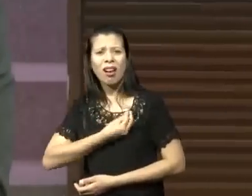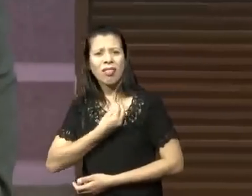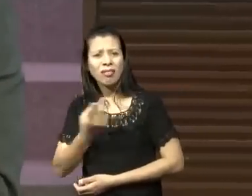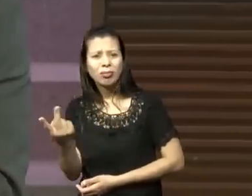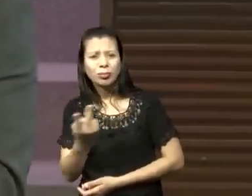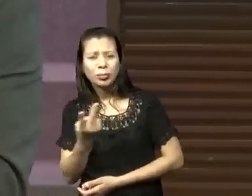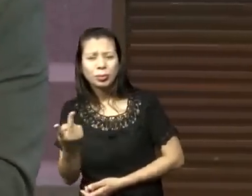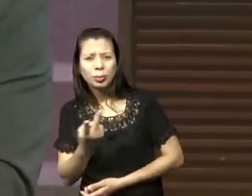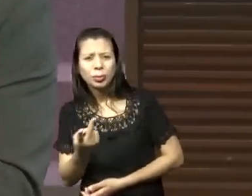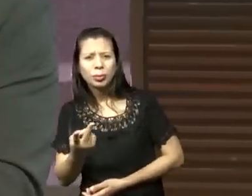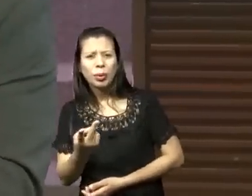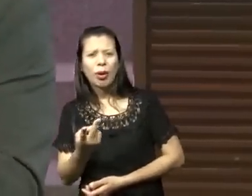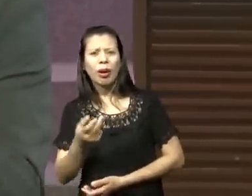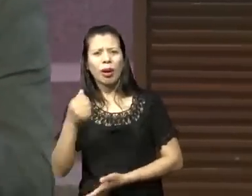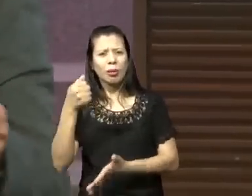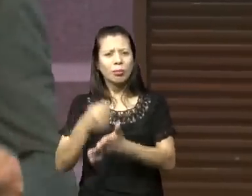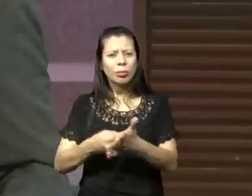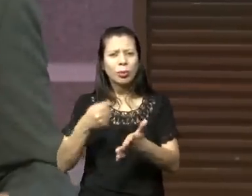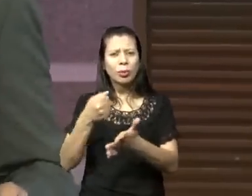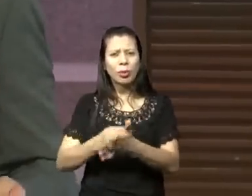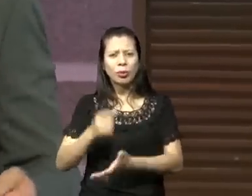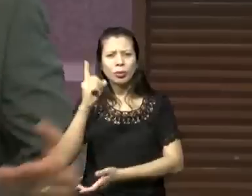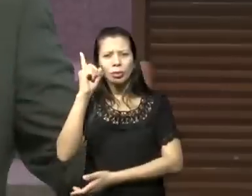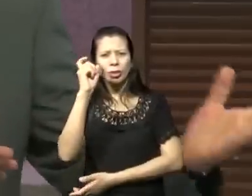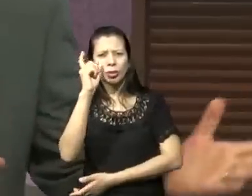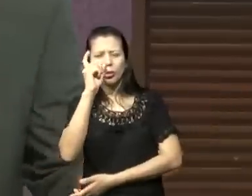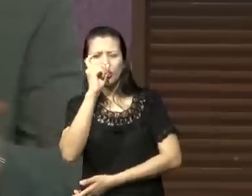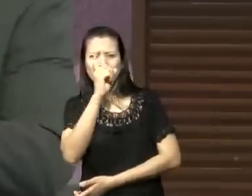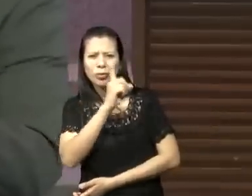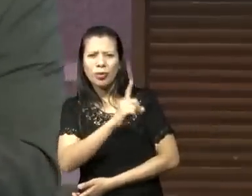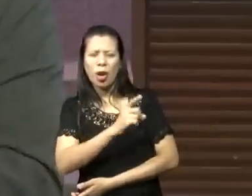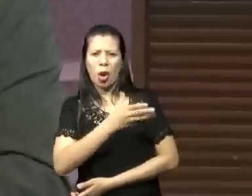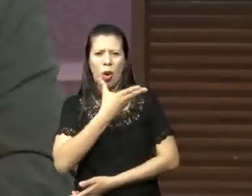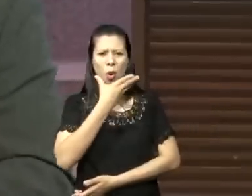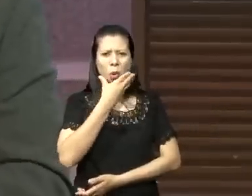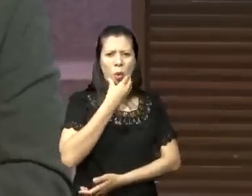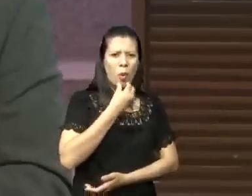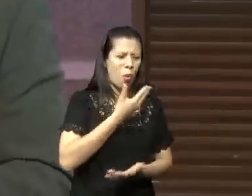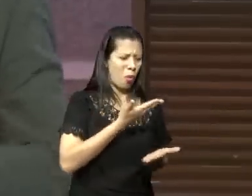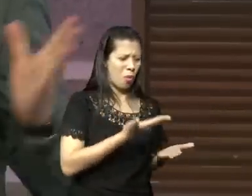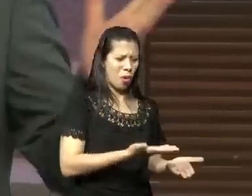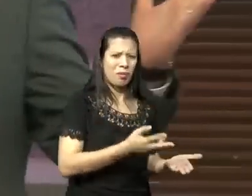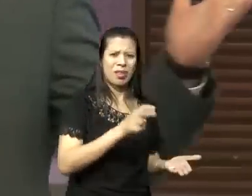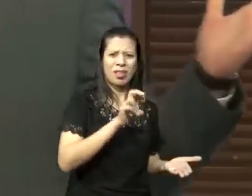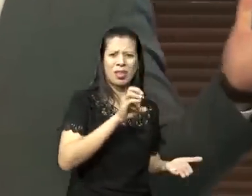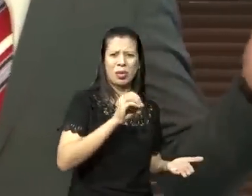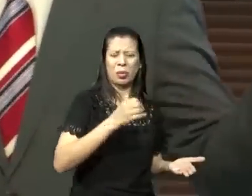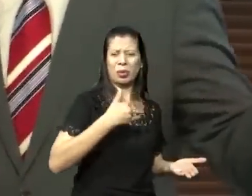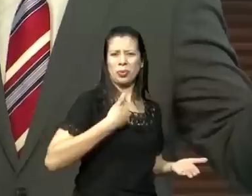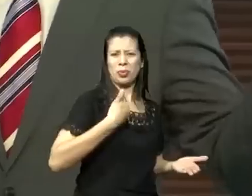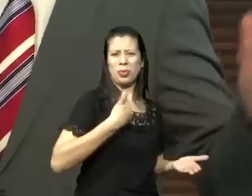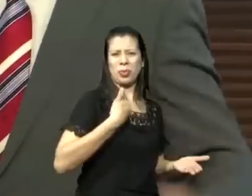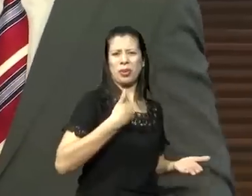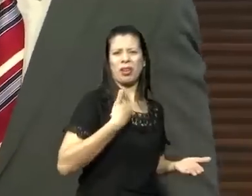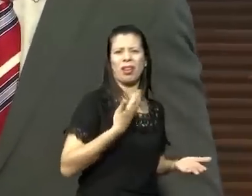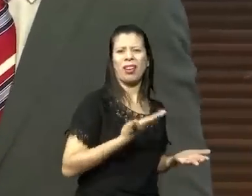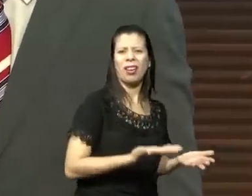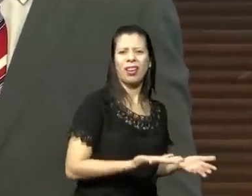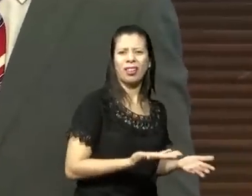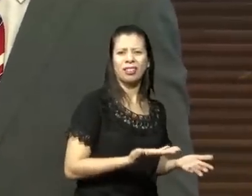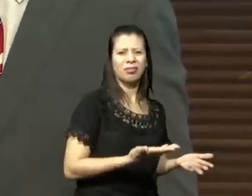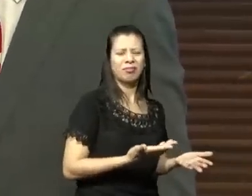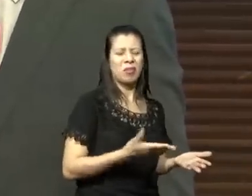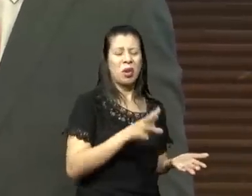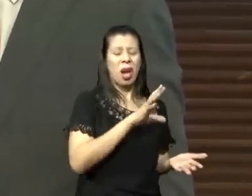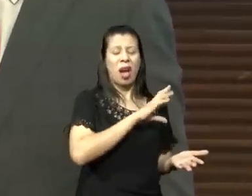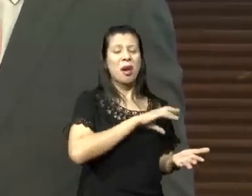e agora ambos já na casa dos 50 e poucos anos filhos ainda passando um pouquinho da adolescência não amo mais tô apaixonado